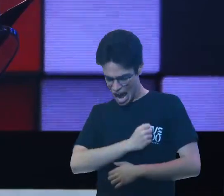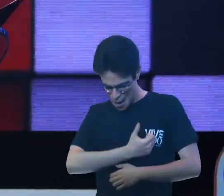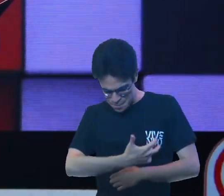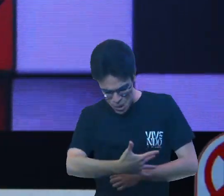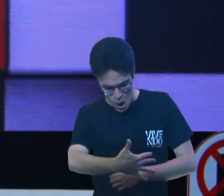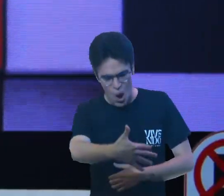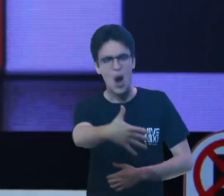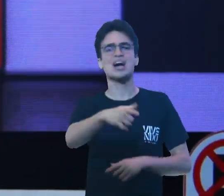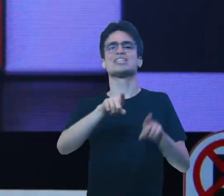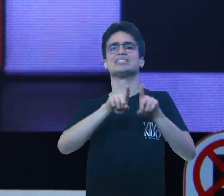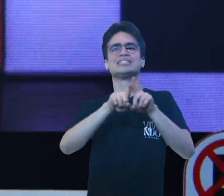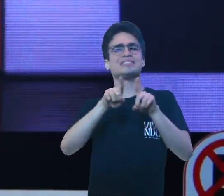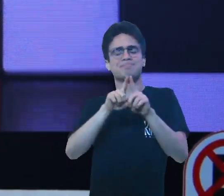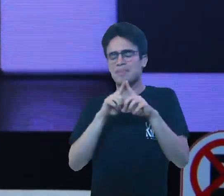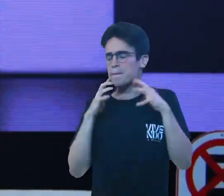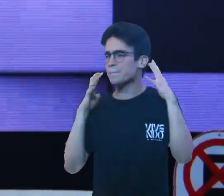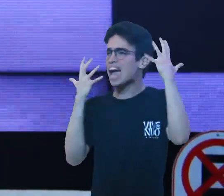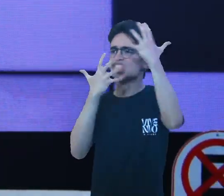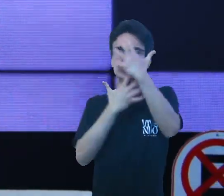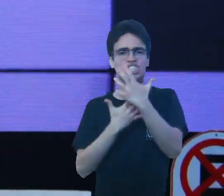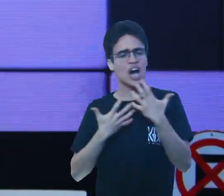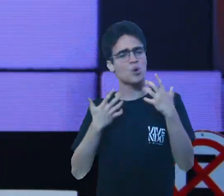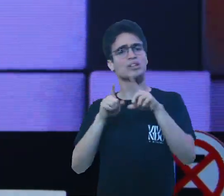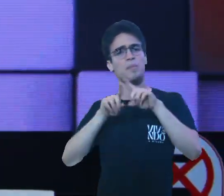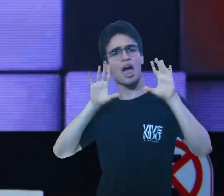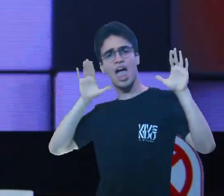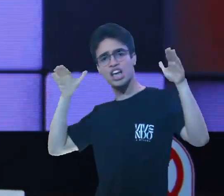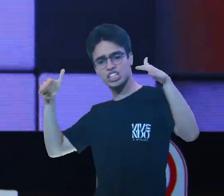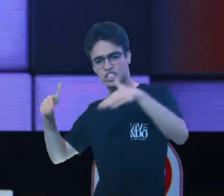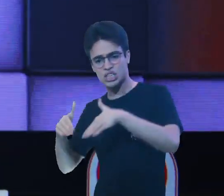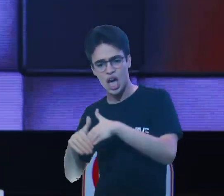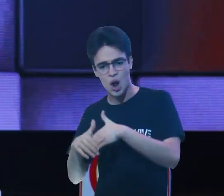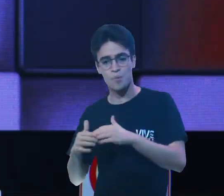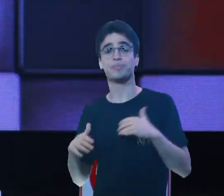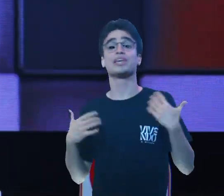paixão, em rendição. E quando nós encontramos com